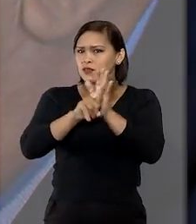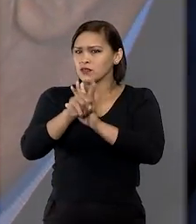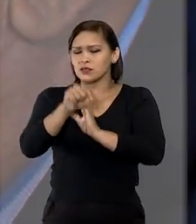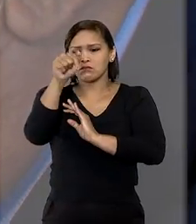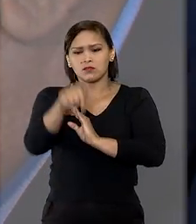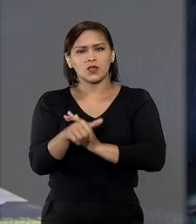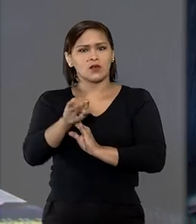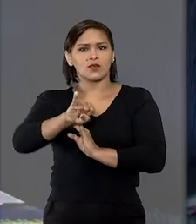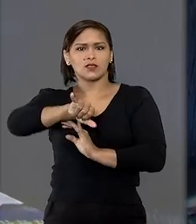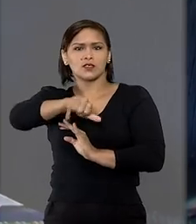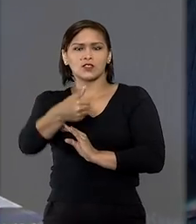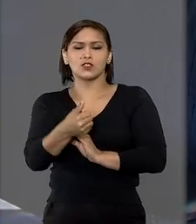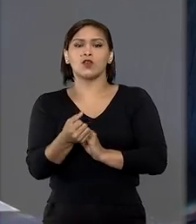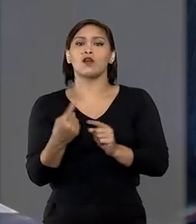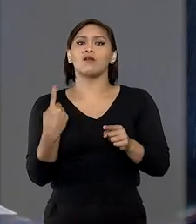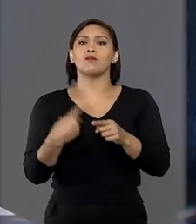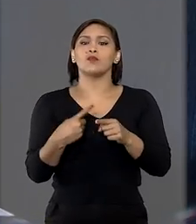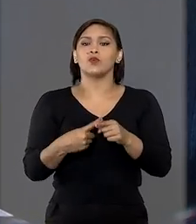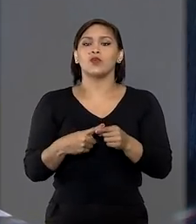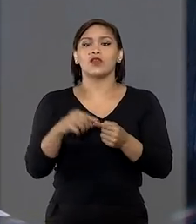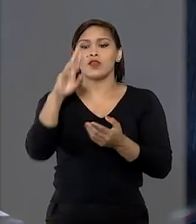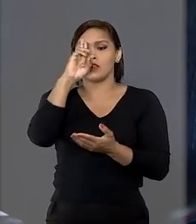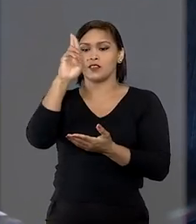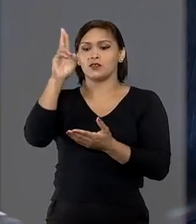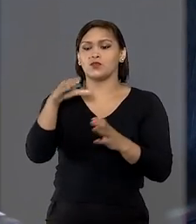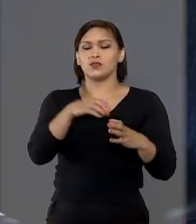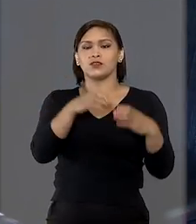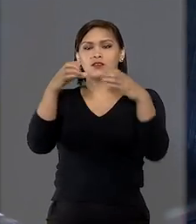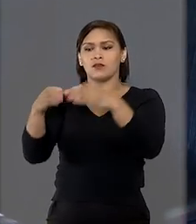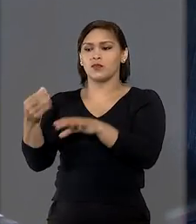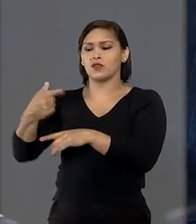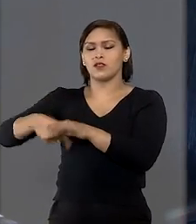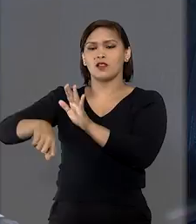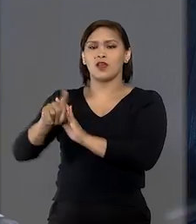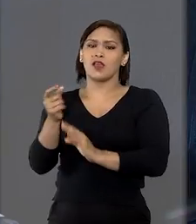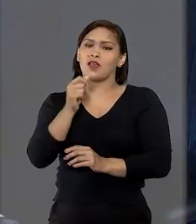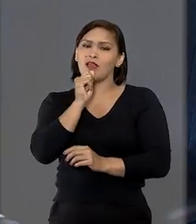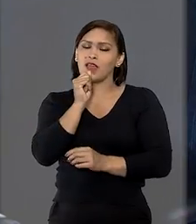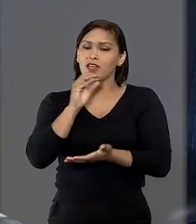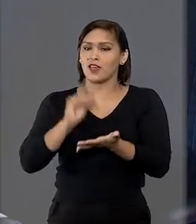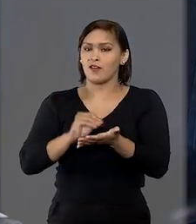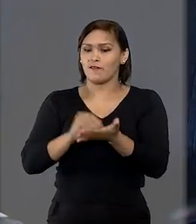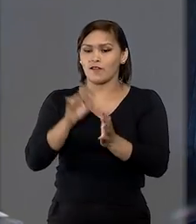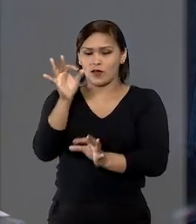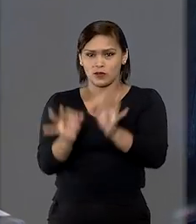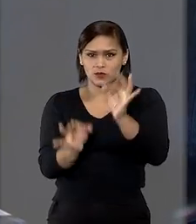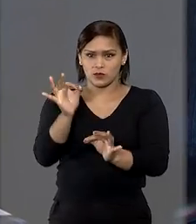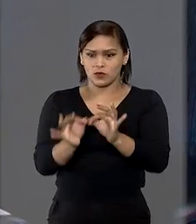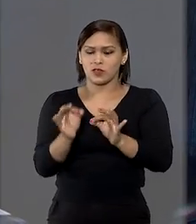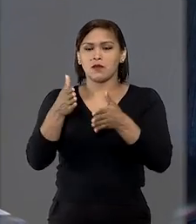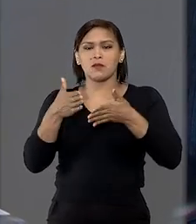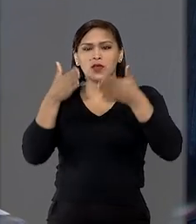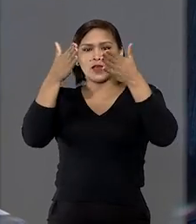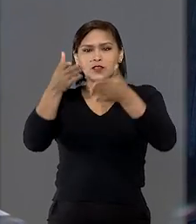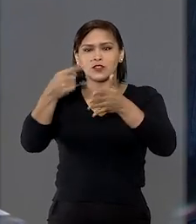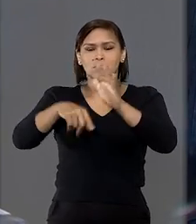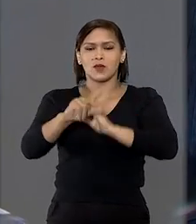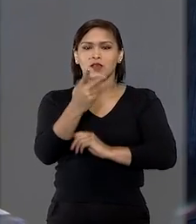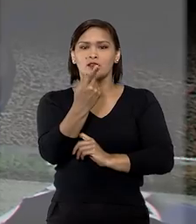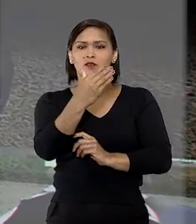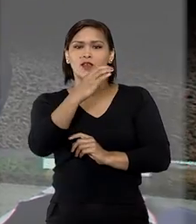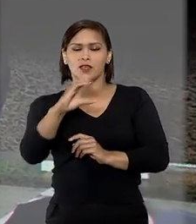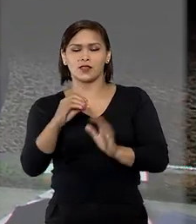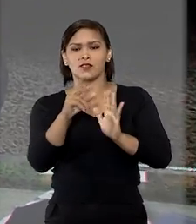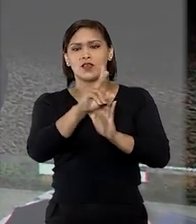examinadas no tribunal sob pena de indevida supressão de Instância e ainda está pendente o julgamento de mérito do